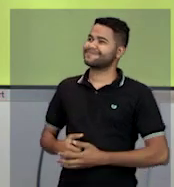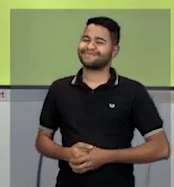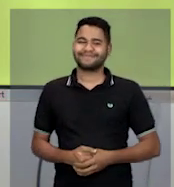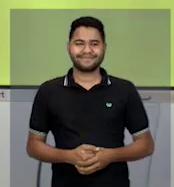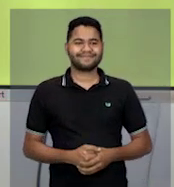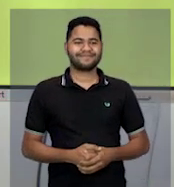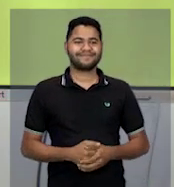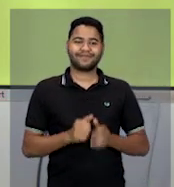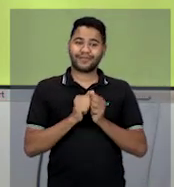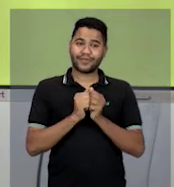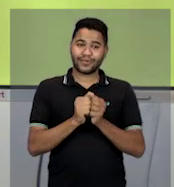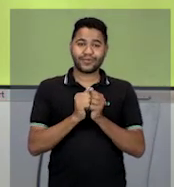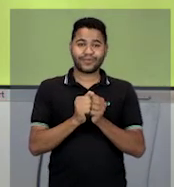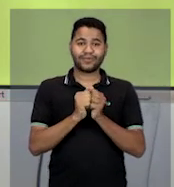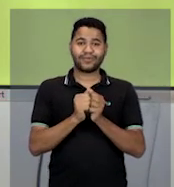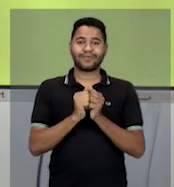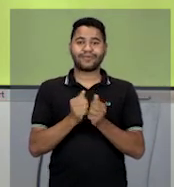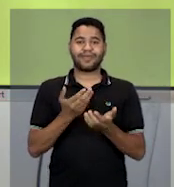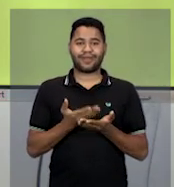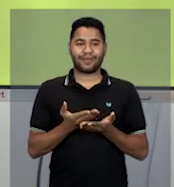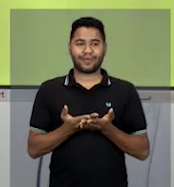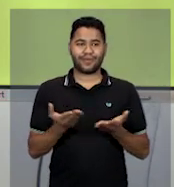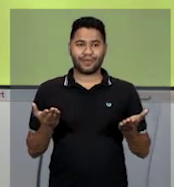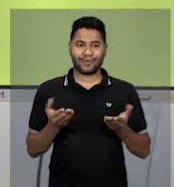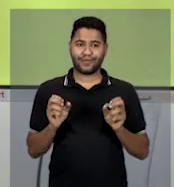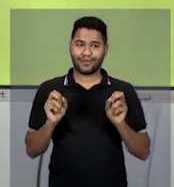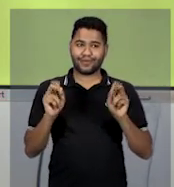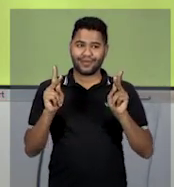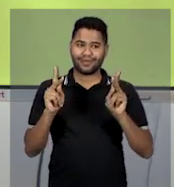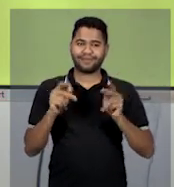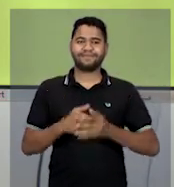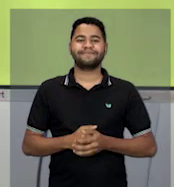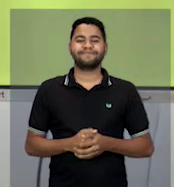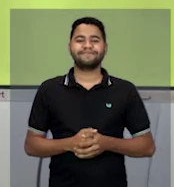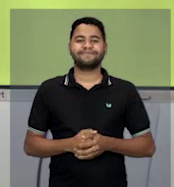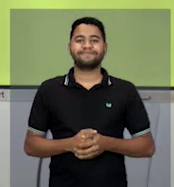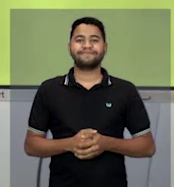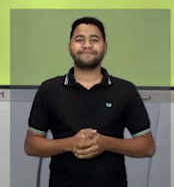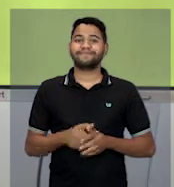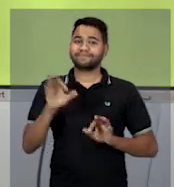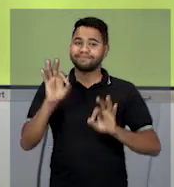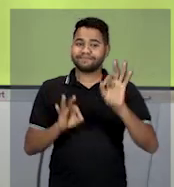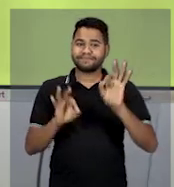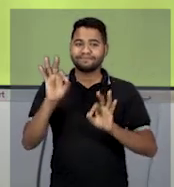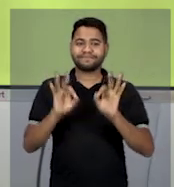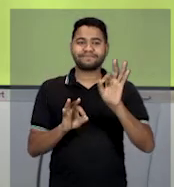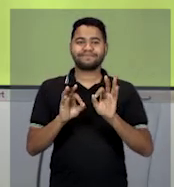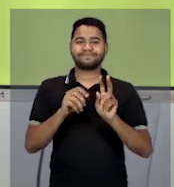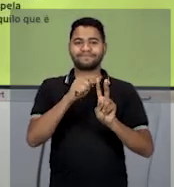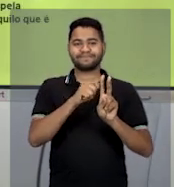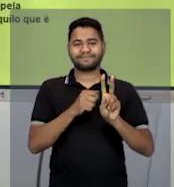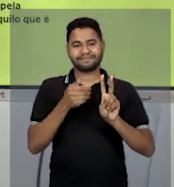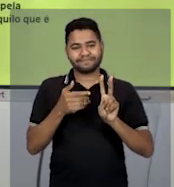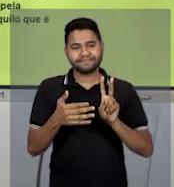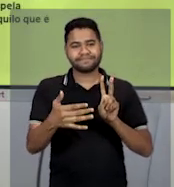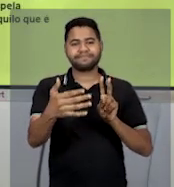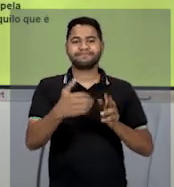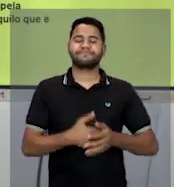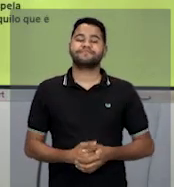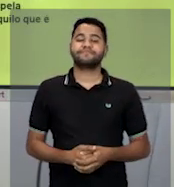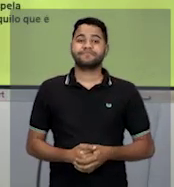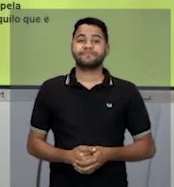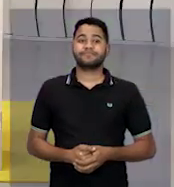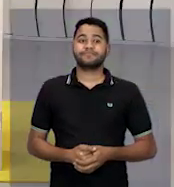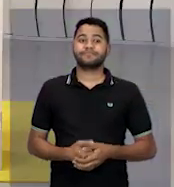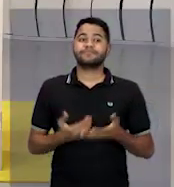que vai nos acompanhar na aula de hoje, ok? Então vamos lá, organização do bimestre.